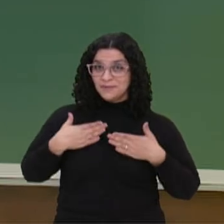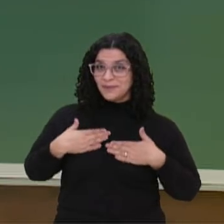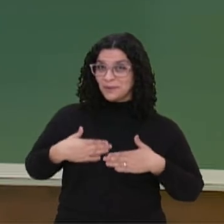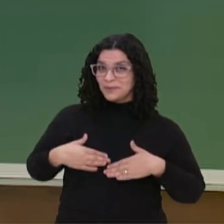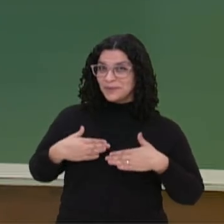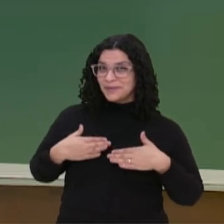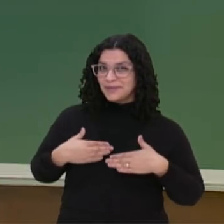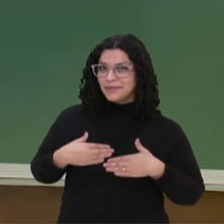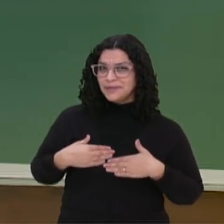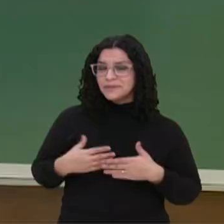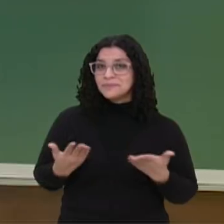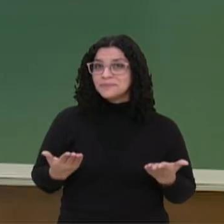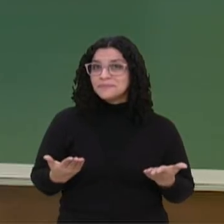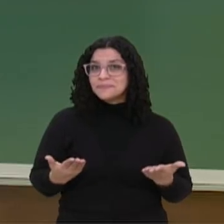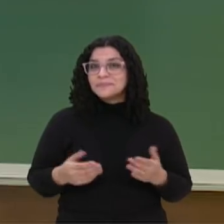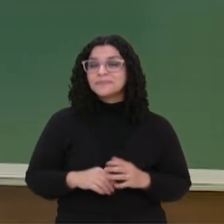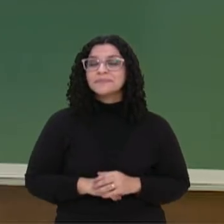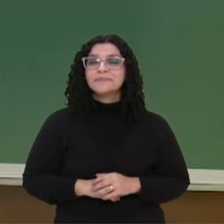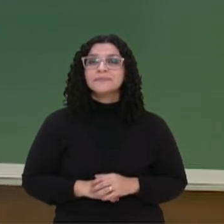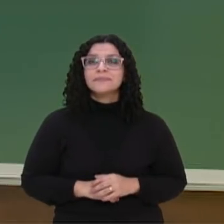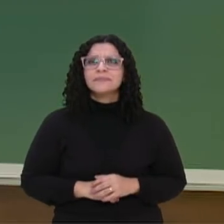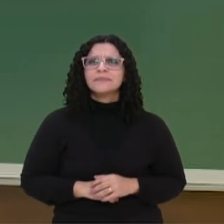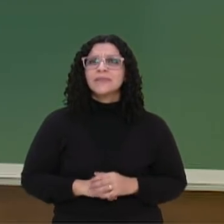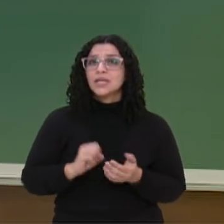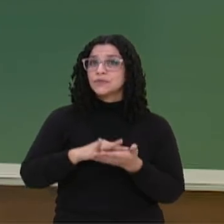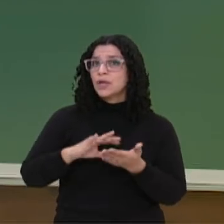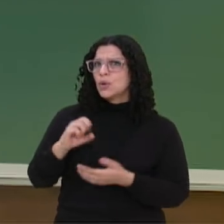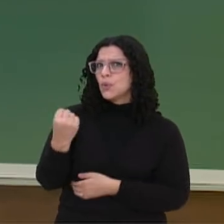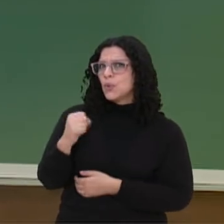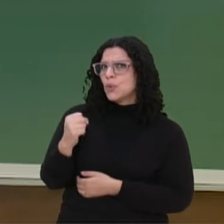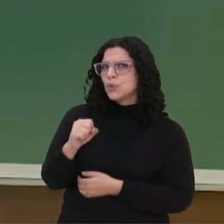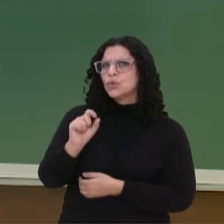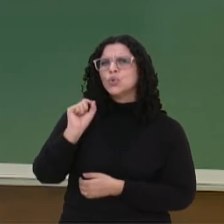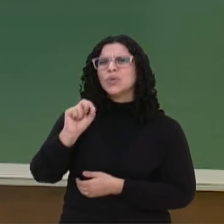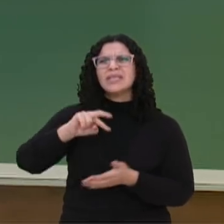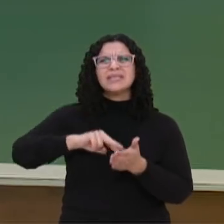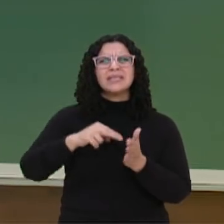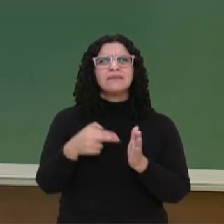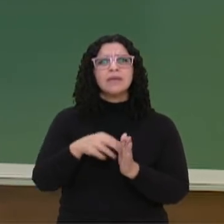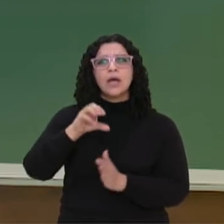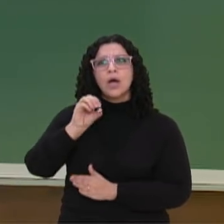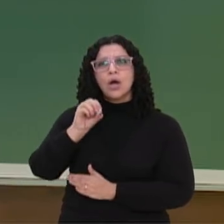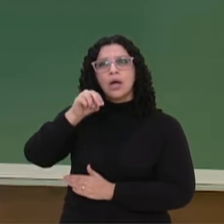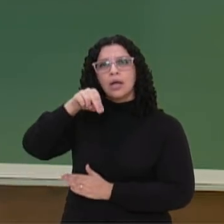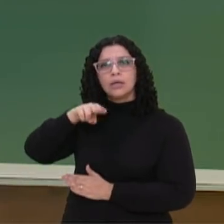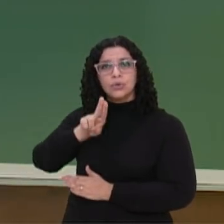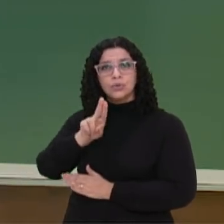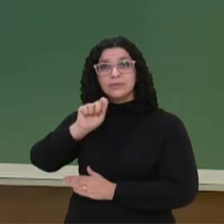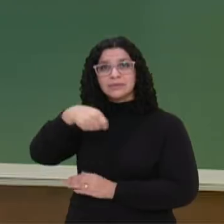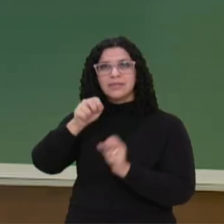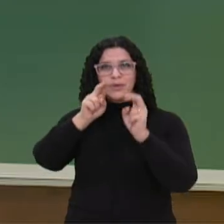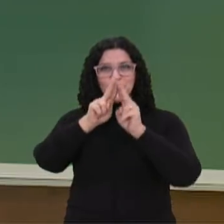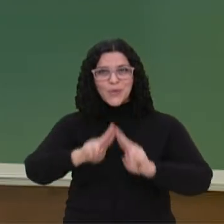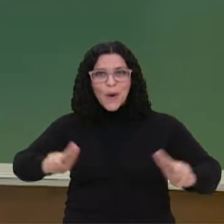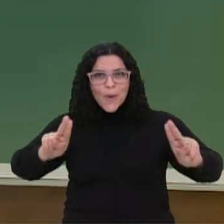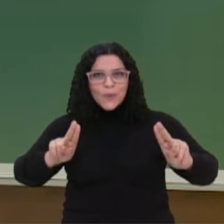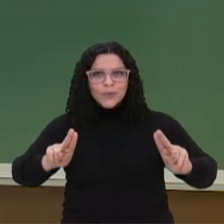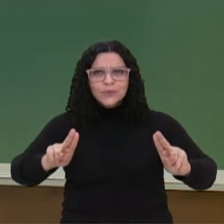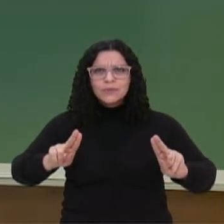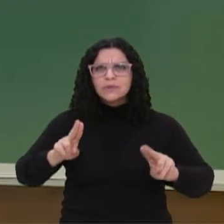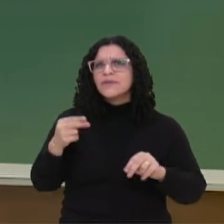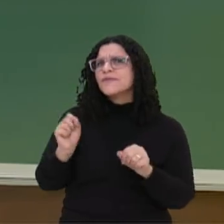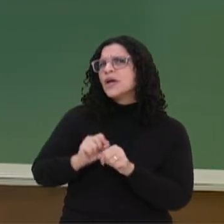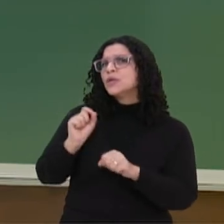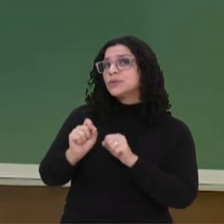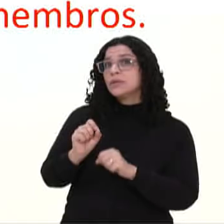Tranquilinhos? Muito bem. Atividade 8. O que é a ONU e para que ela serve?